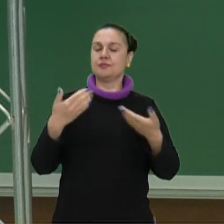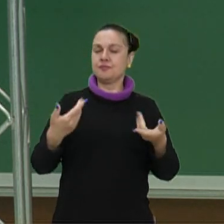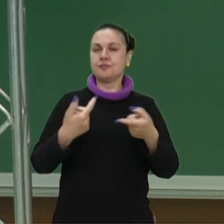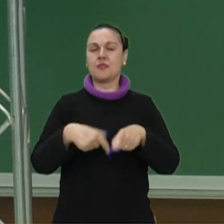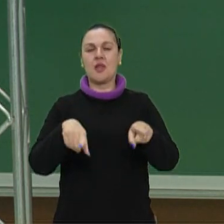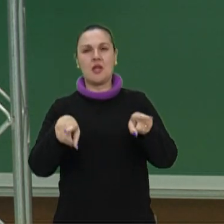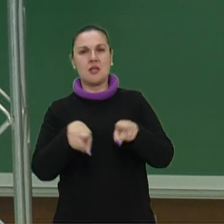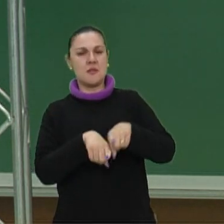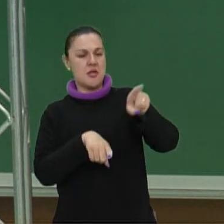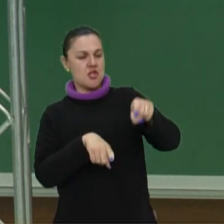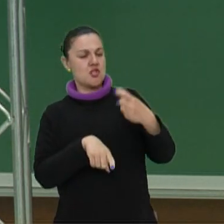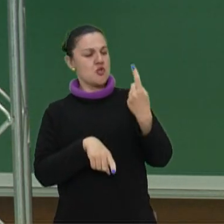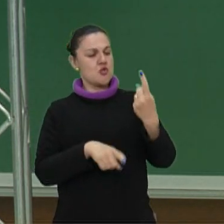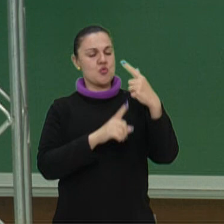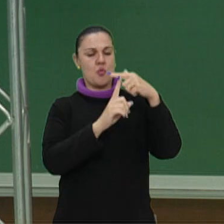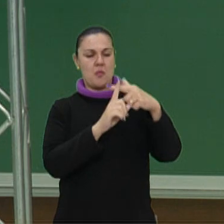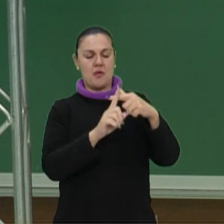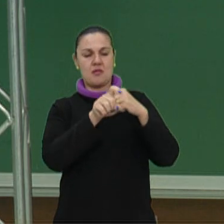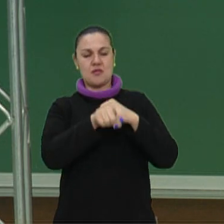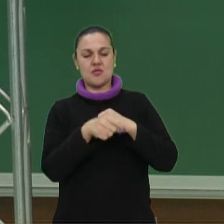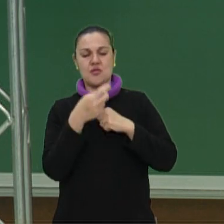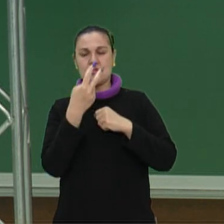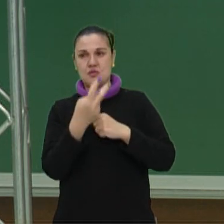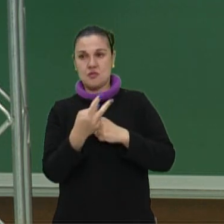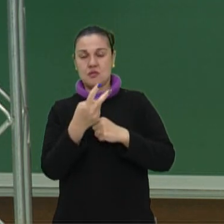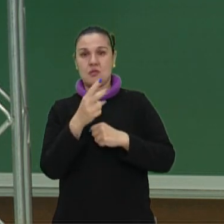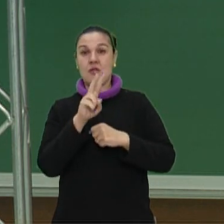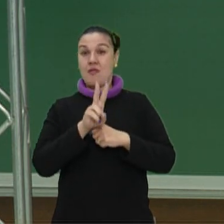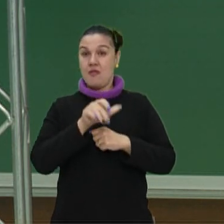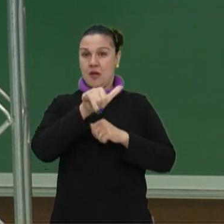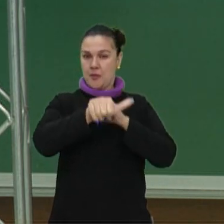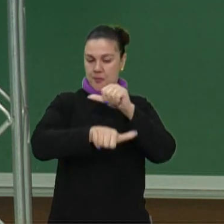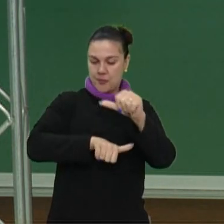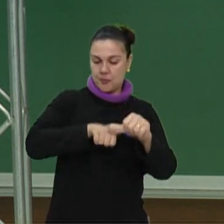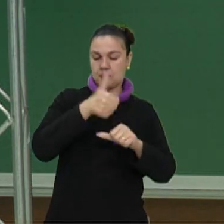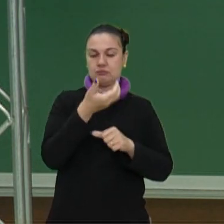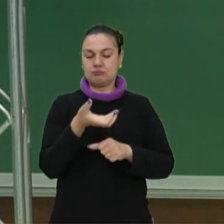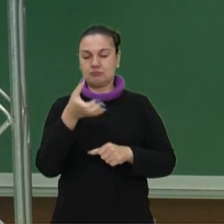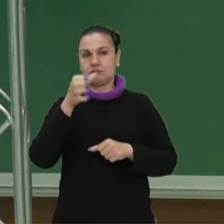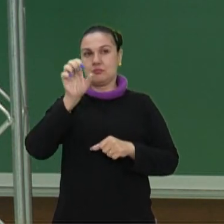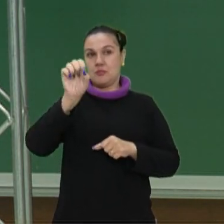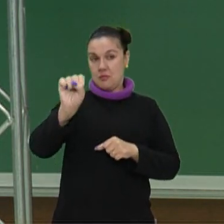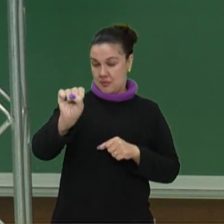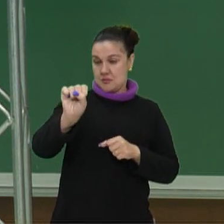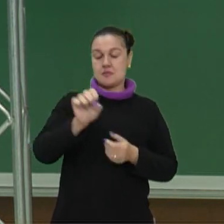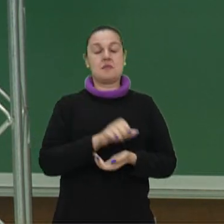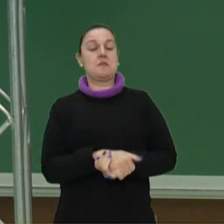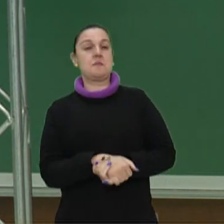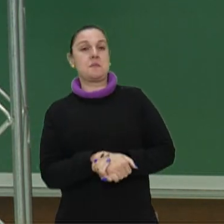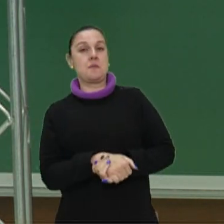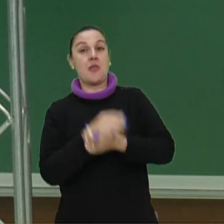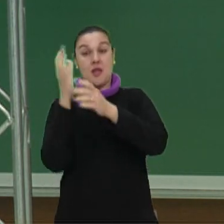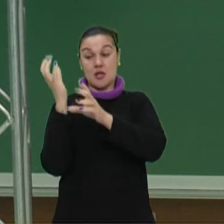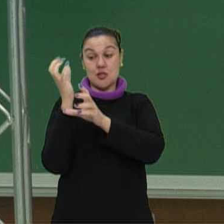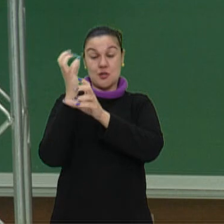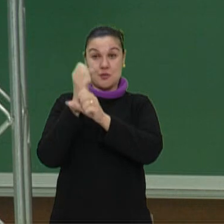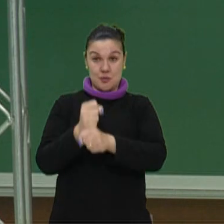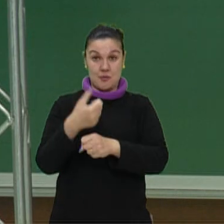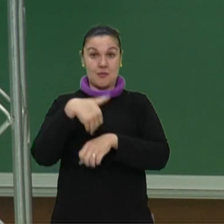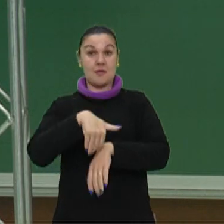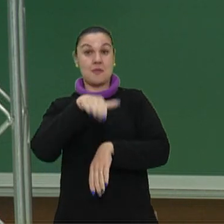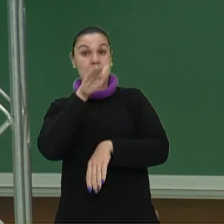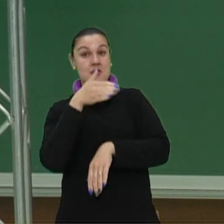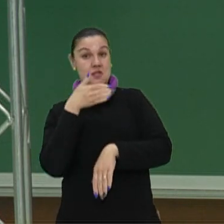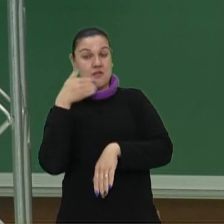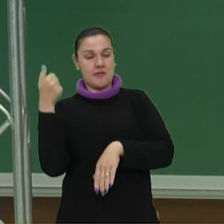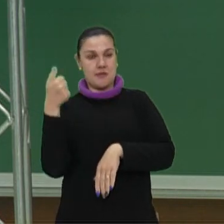que colocar x1 mais x2, para a gente vai mudar, né? Agora a gente vai colocar um S no lugar, né? É a soma. Ao invés de